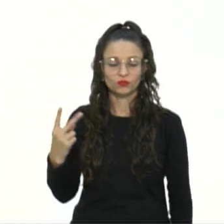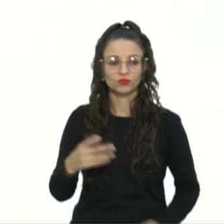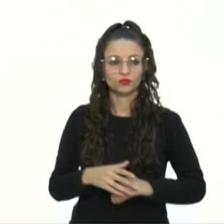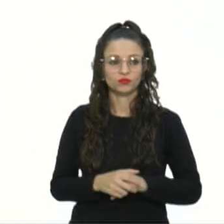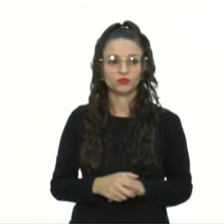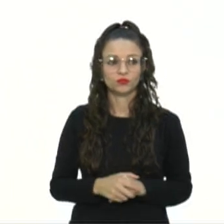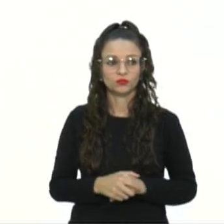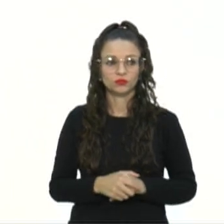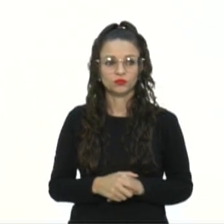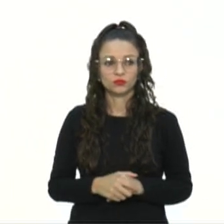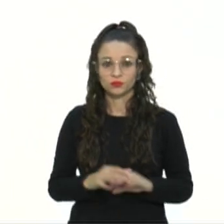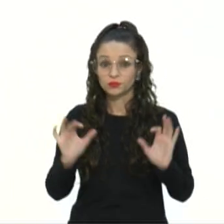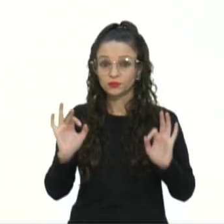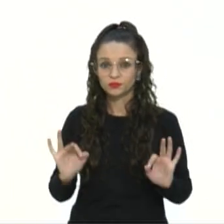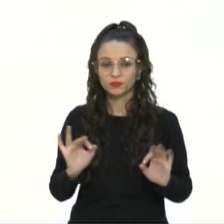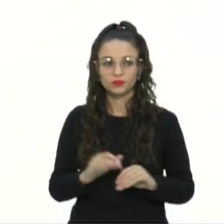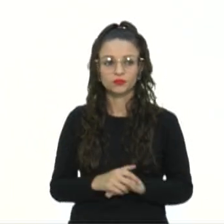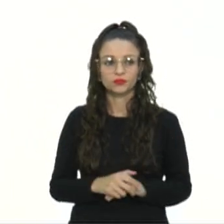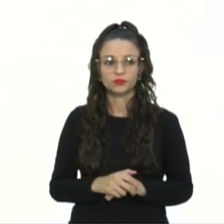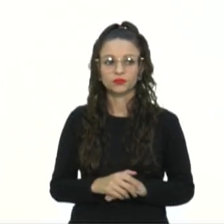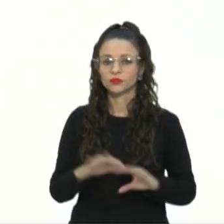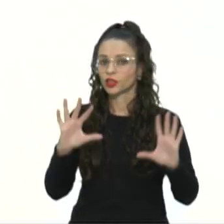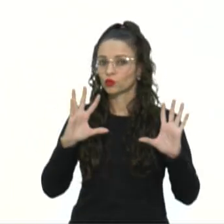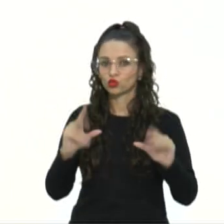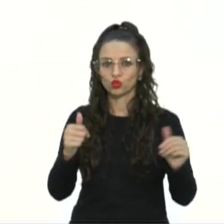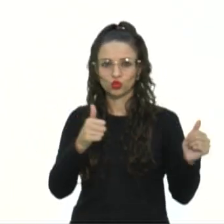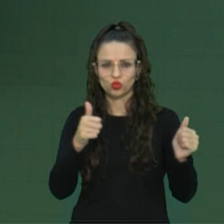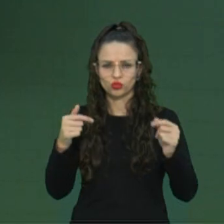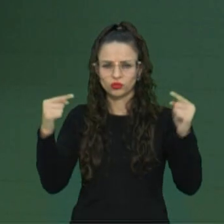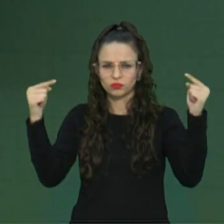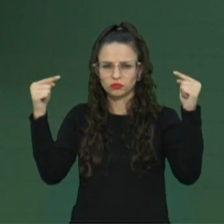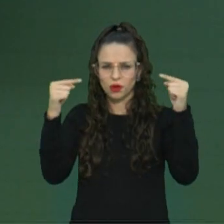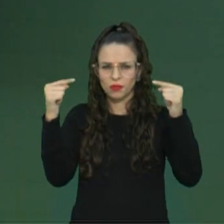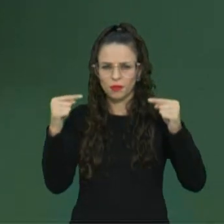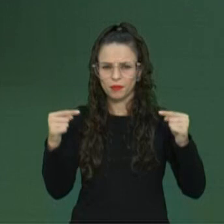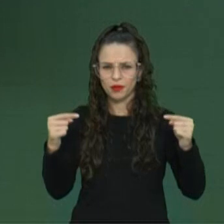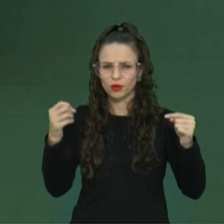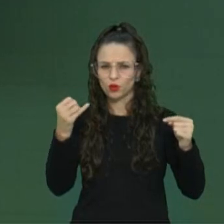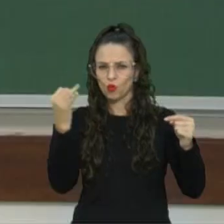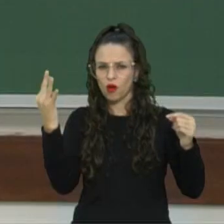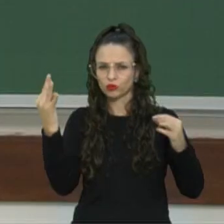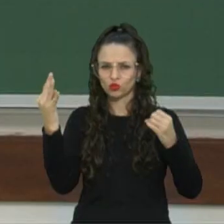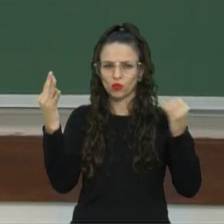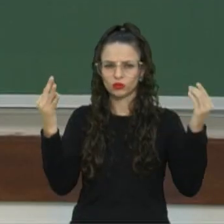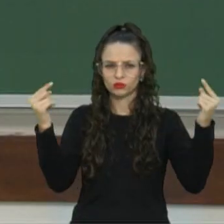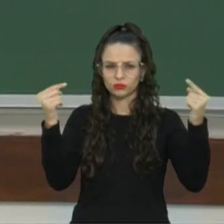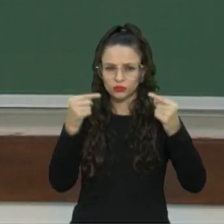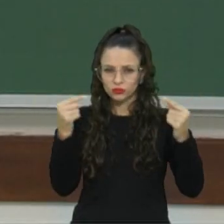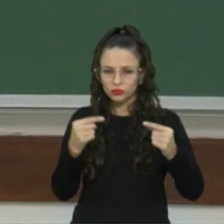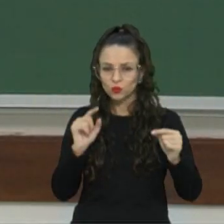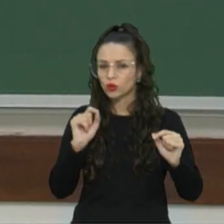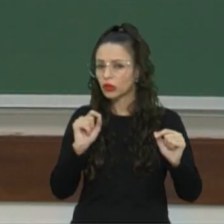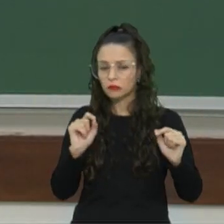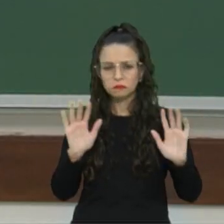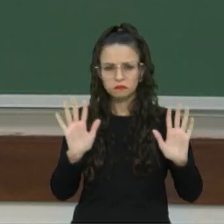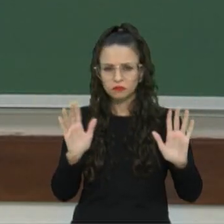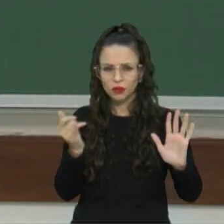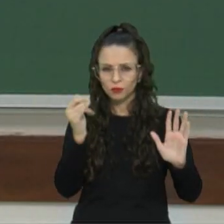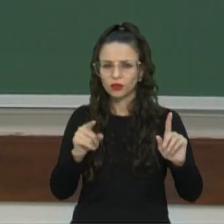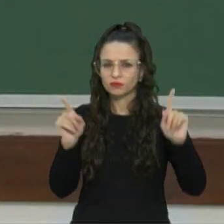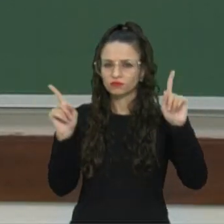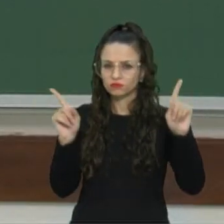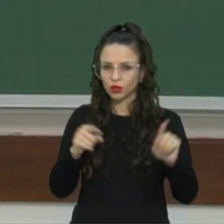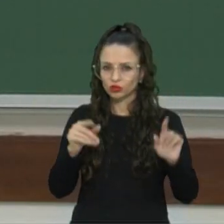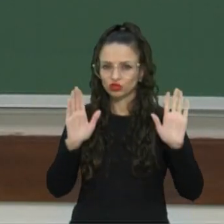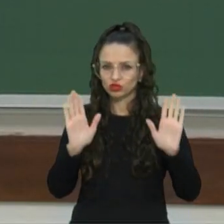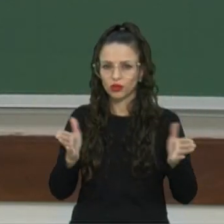aqui. Certo? Agora já está todo mundo nas quantidades certas e as substâncias que não são de interesse foram eliminadas. Então